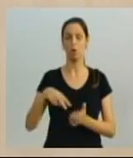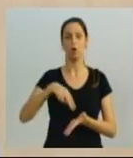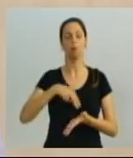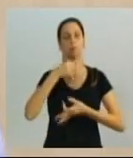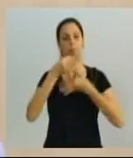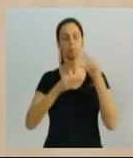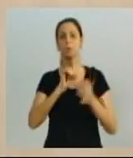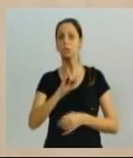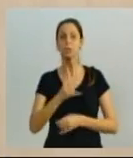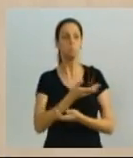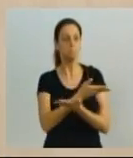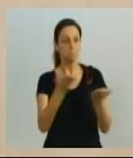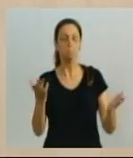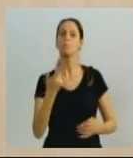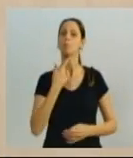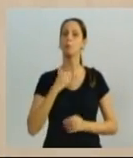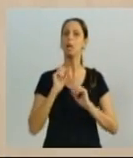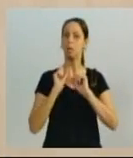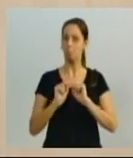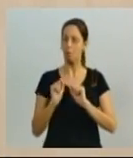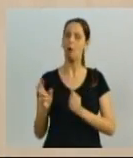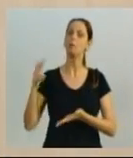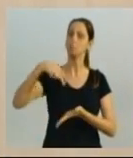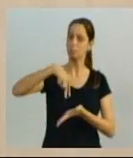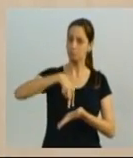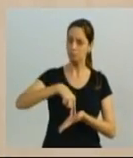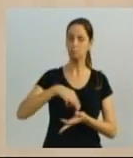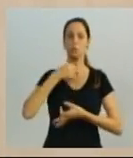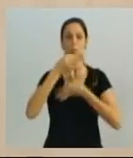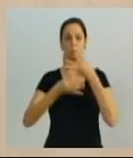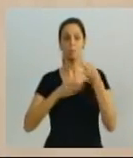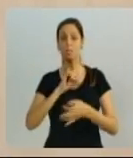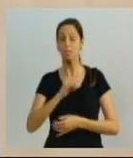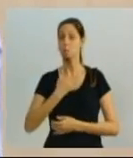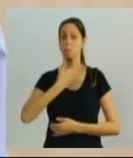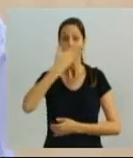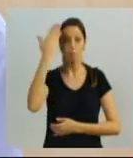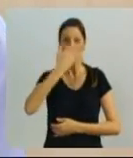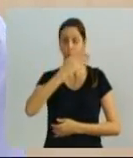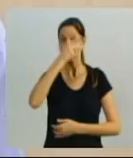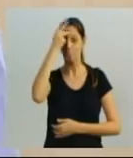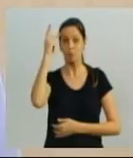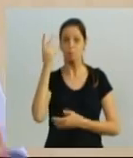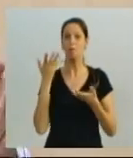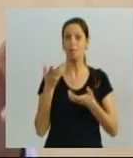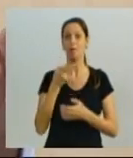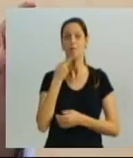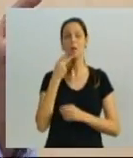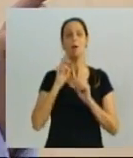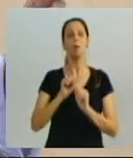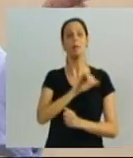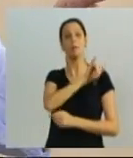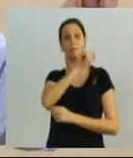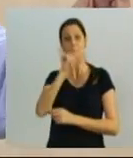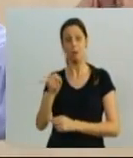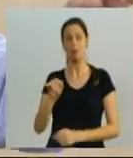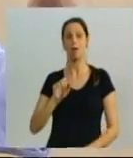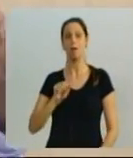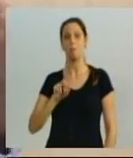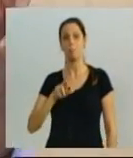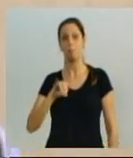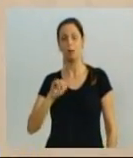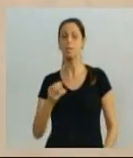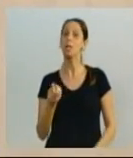quiser, se eventualmente eu não ver aqui que a pessoa queira falar, basta dizer para o Ari ou para a Mara, aquela moça, a senhora